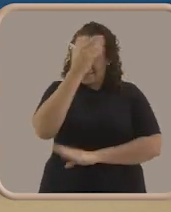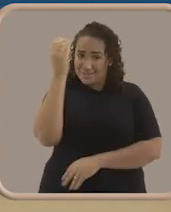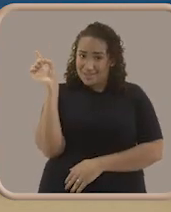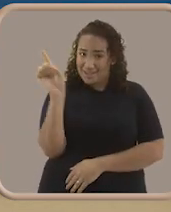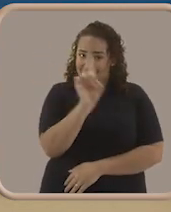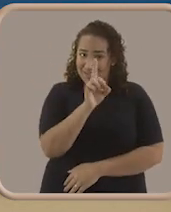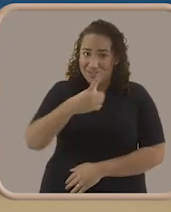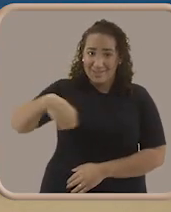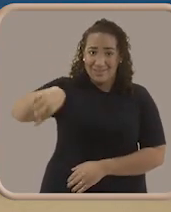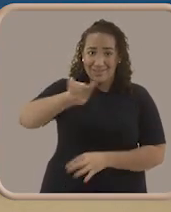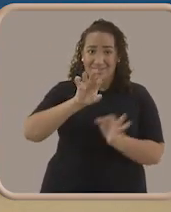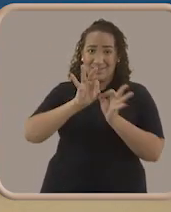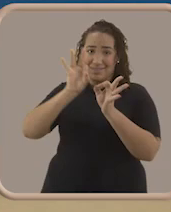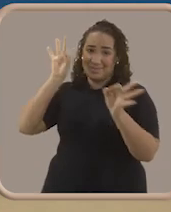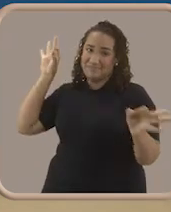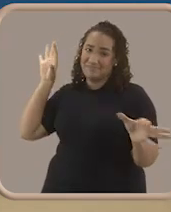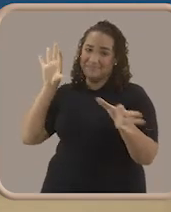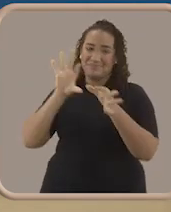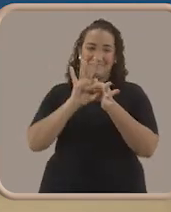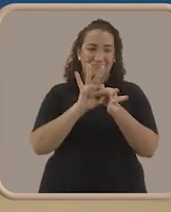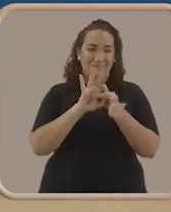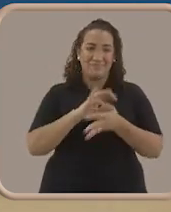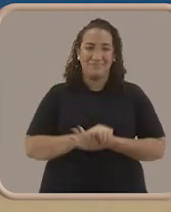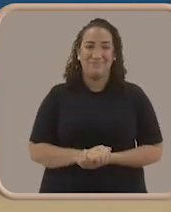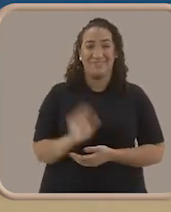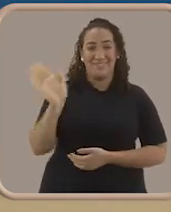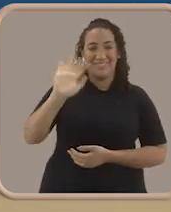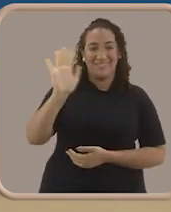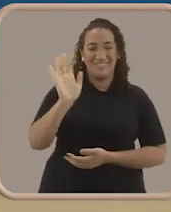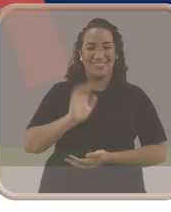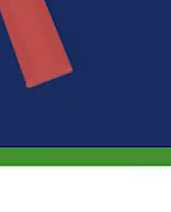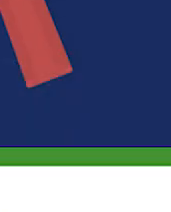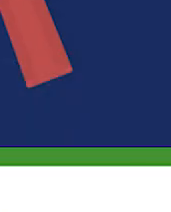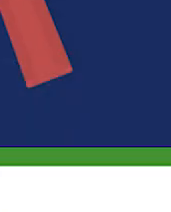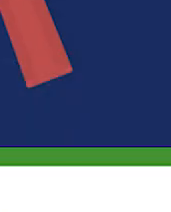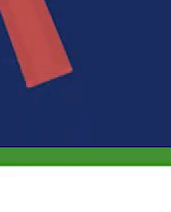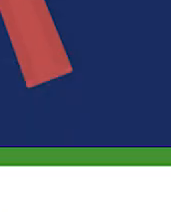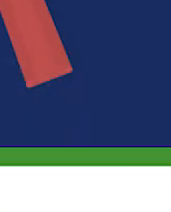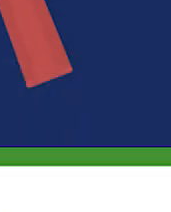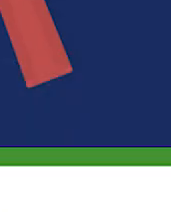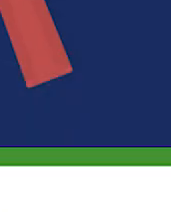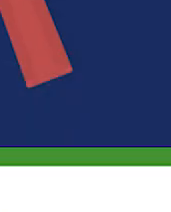não se esqueçam que mesmo distantes, estamos juntos. Até já!